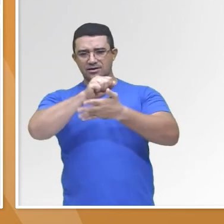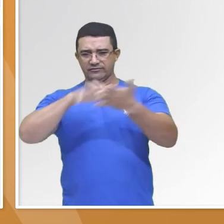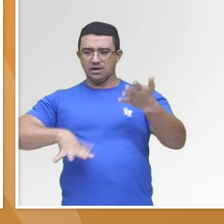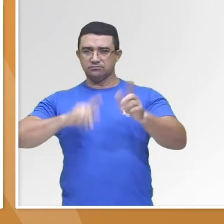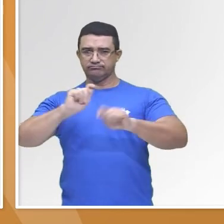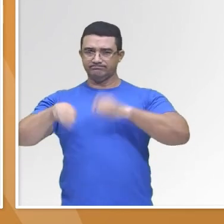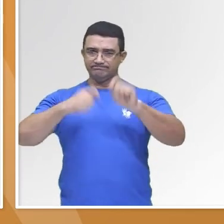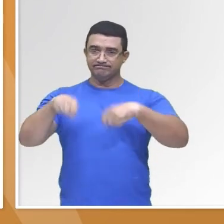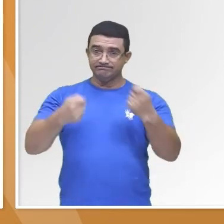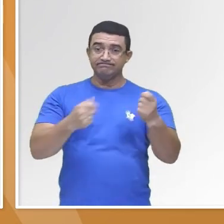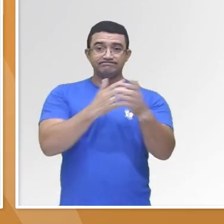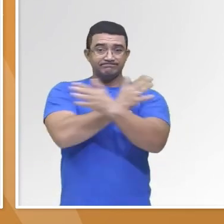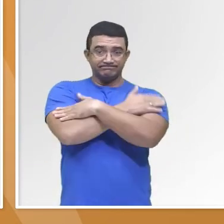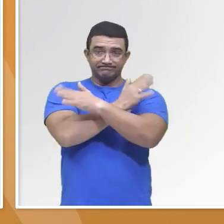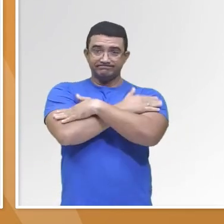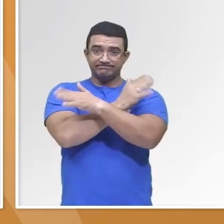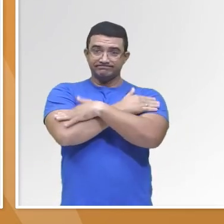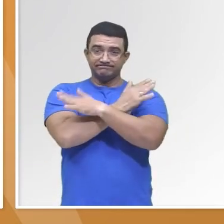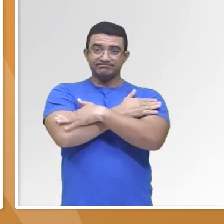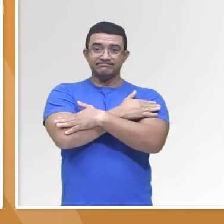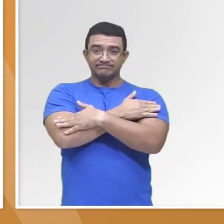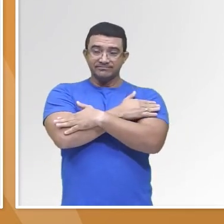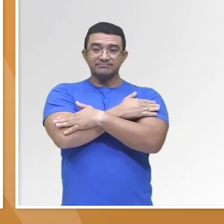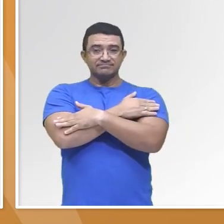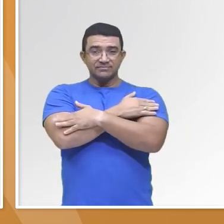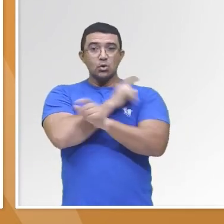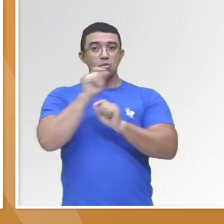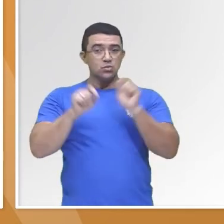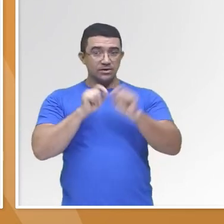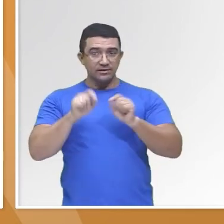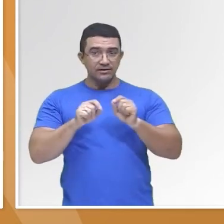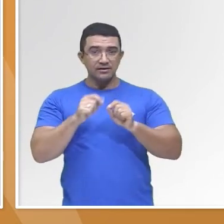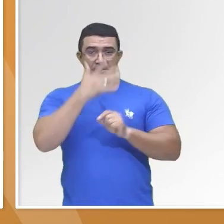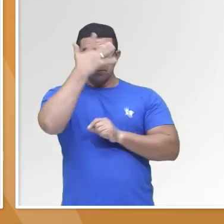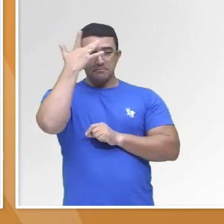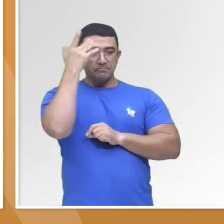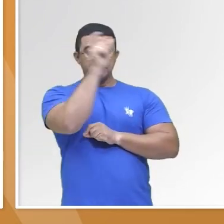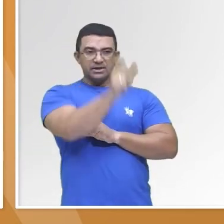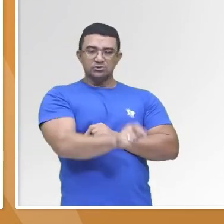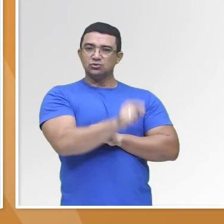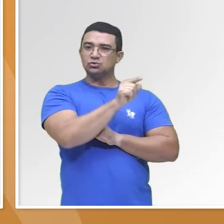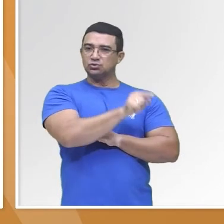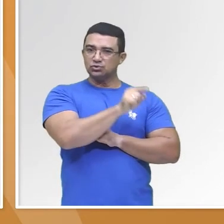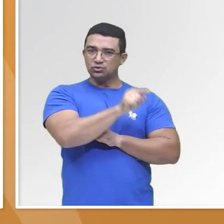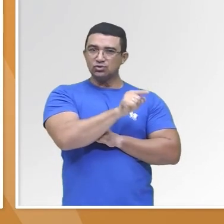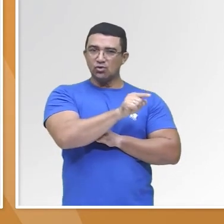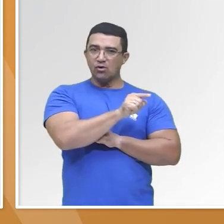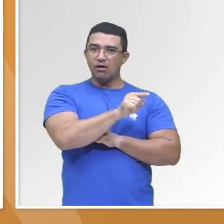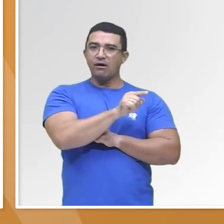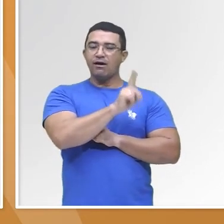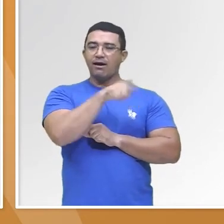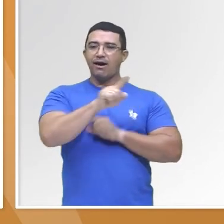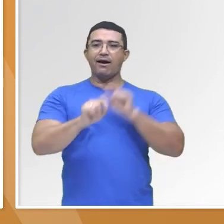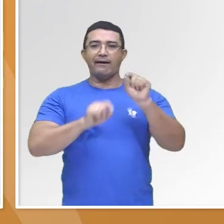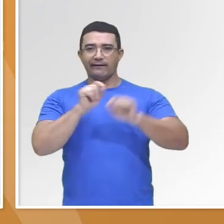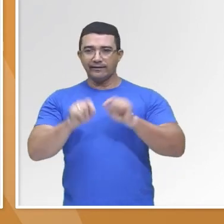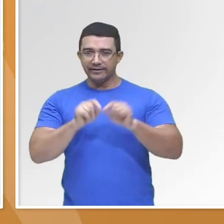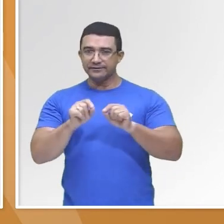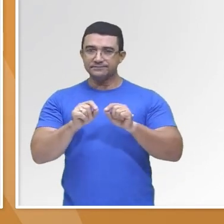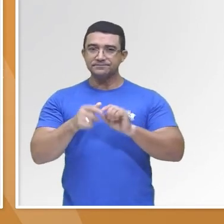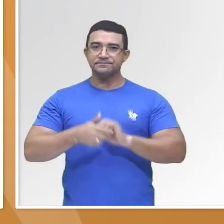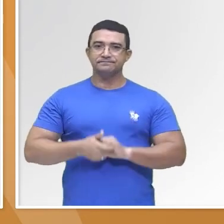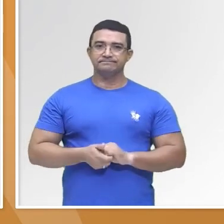o desemprego já é o oposto, né? A condição de situação das pessoas que são incluídas nessa faixa de idade